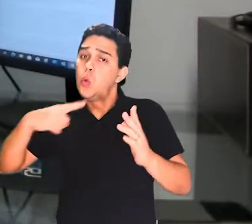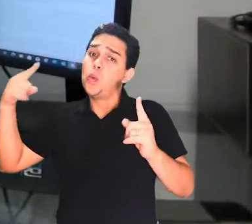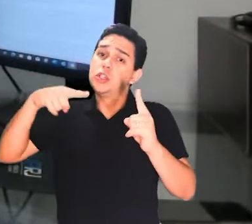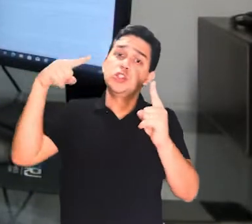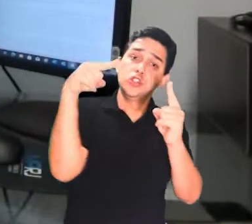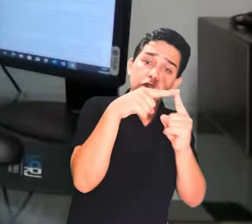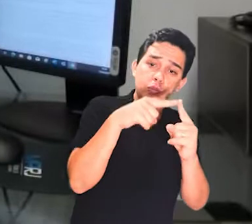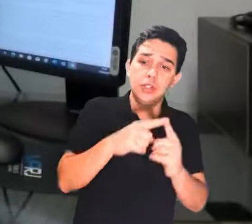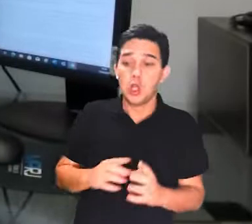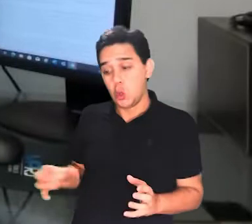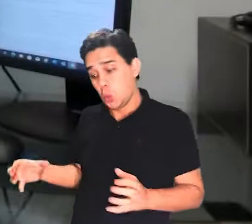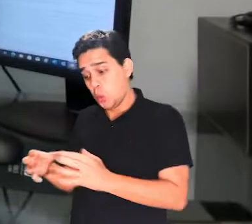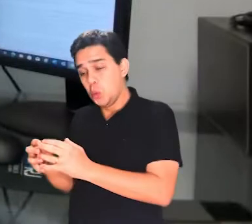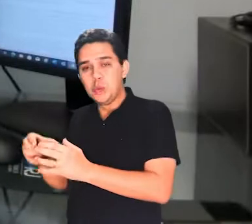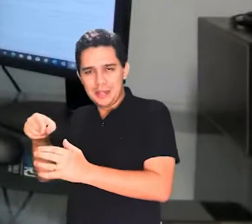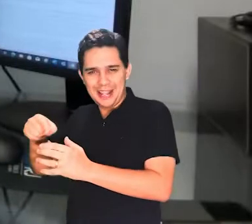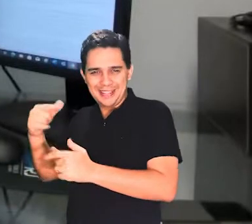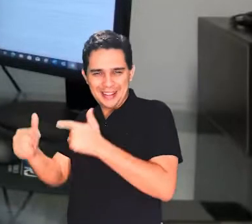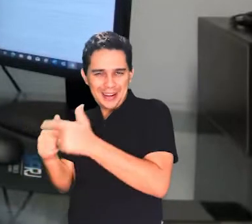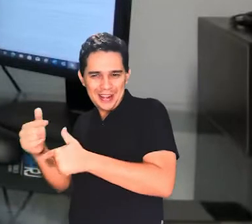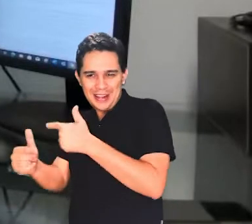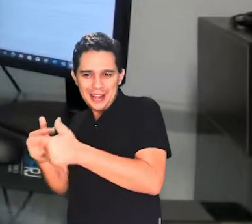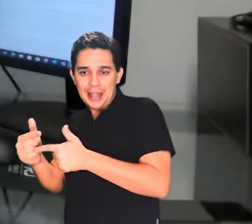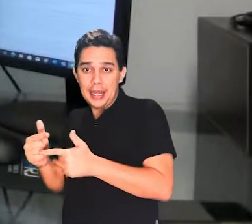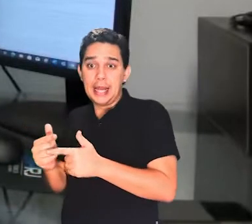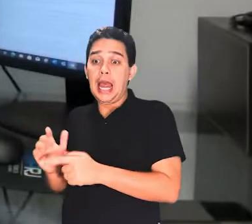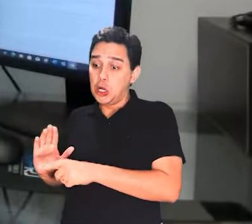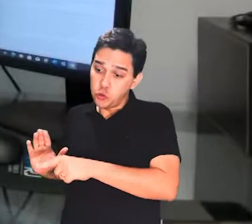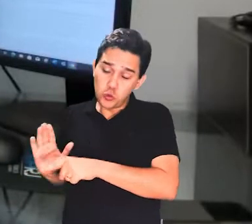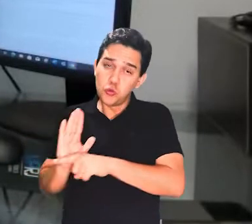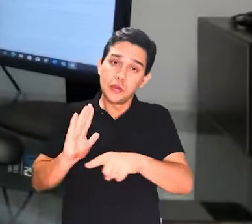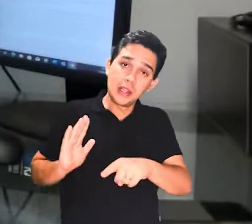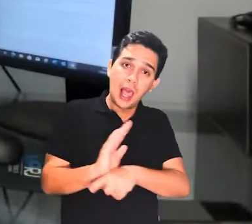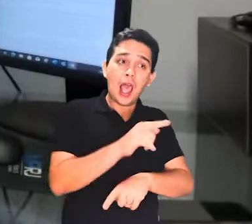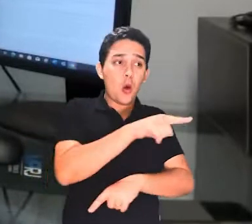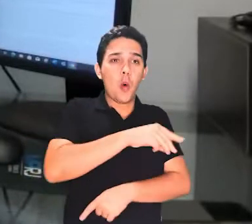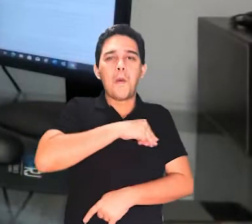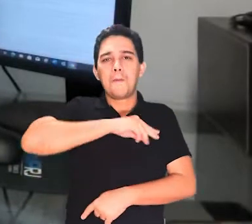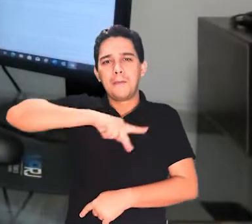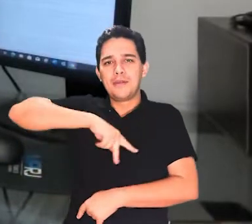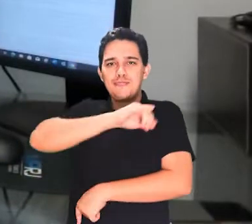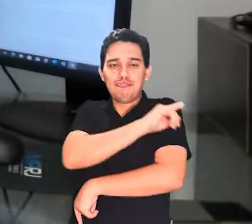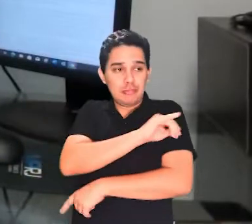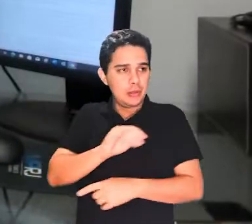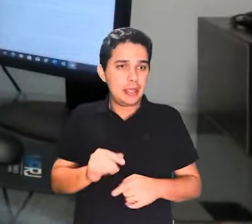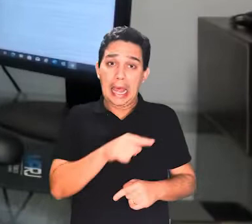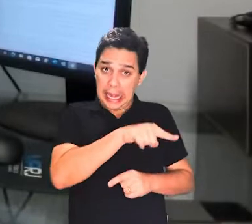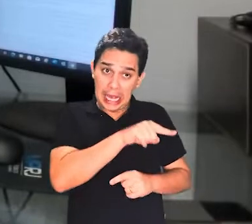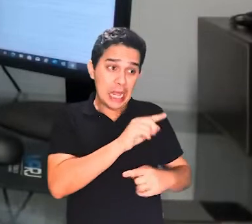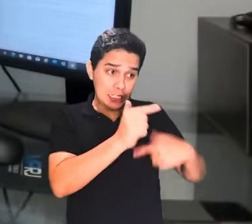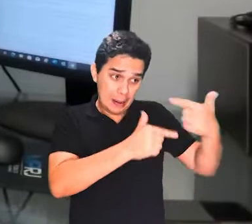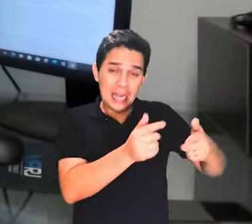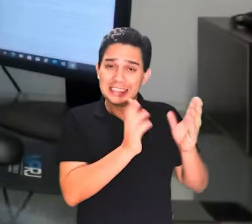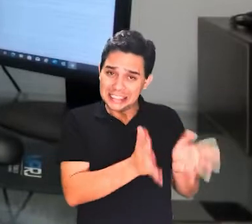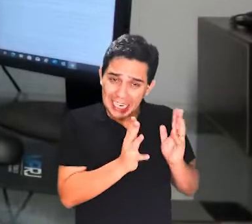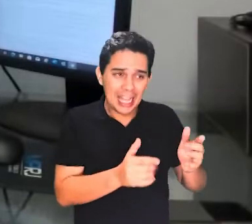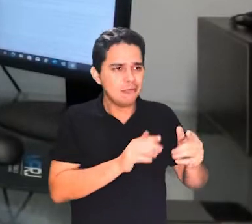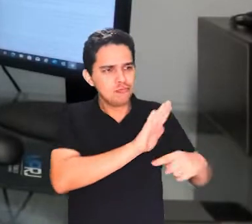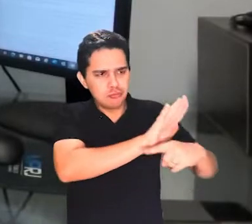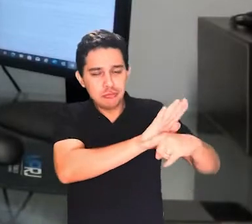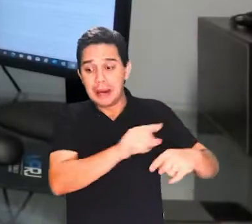da Força-Tarefa é potencializar o trabalho do Ministério Público, não é mudar os rumos, mas